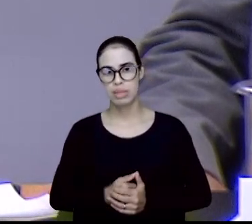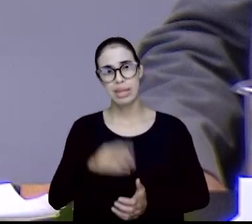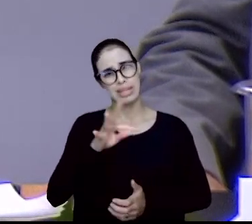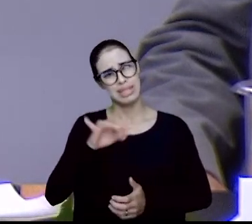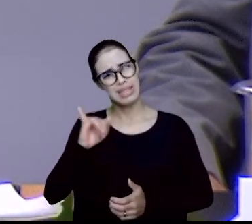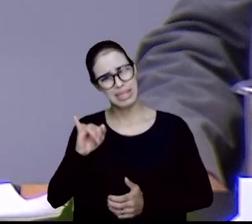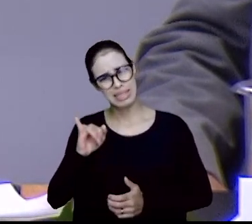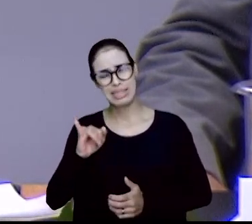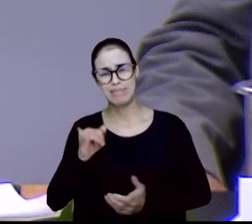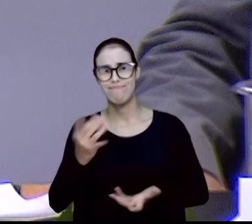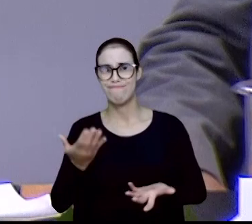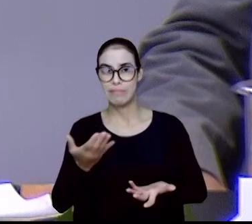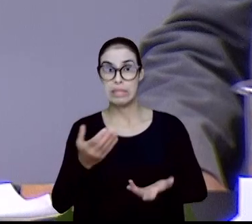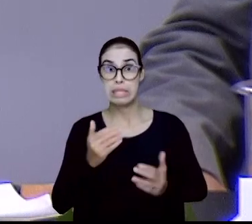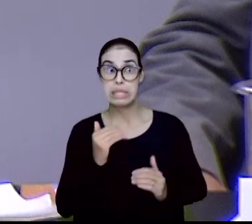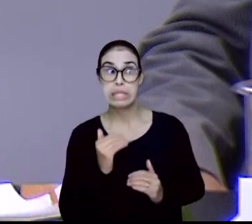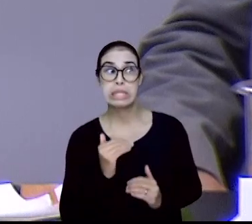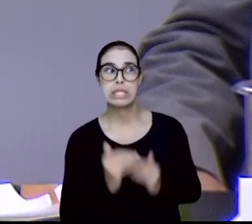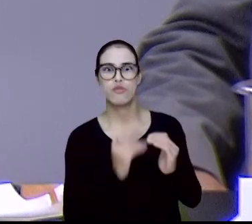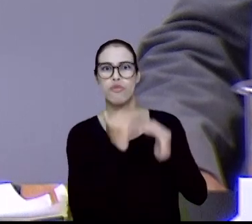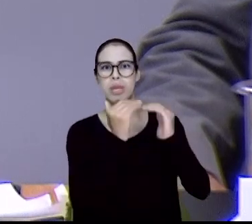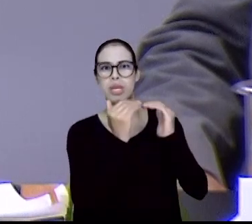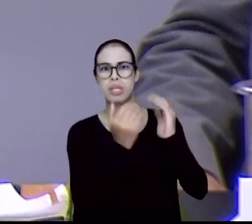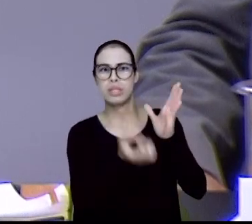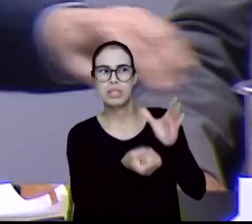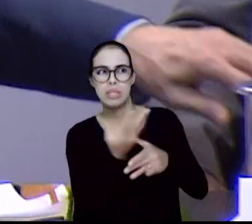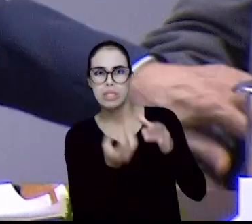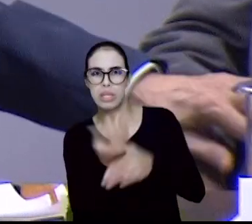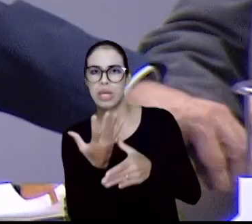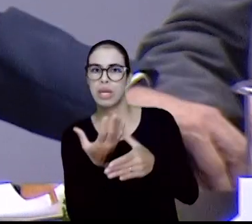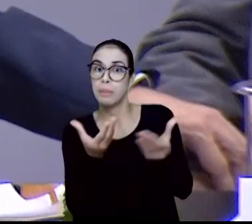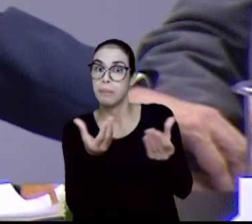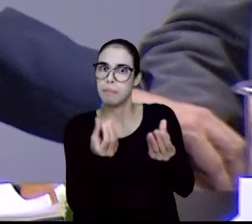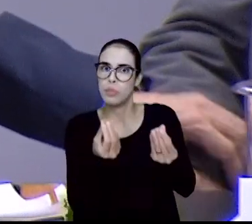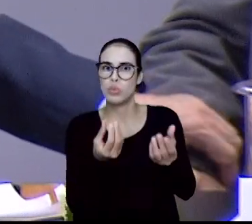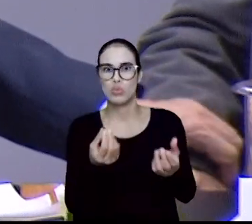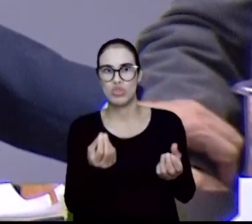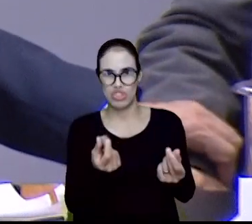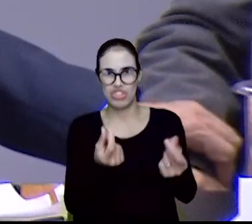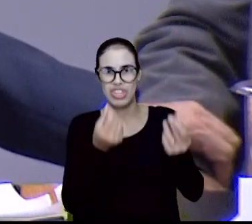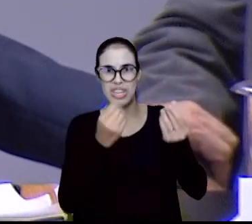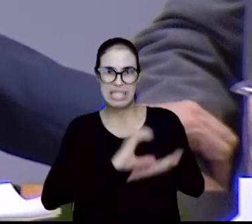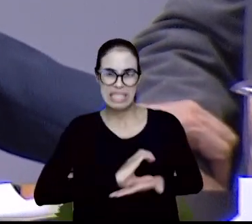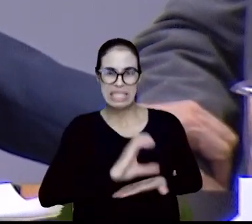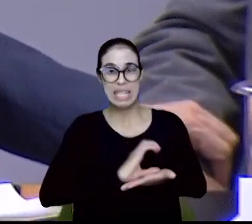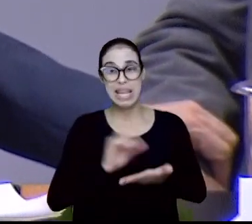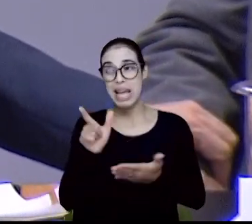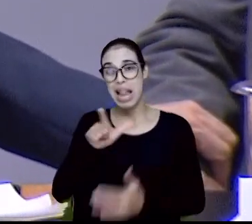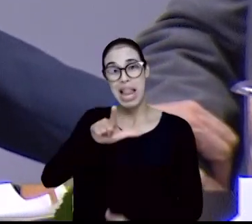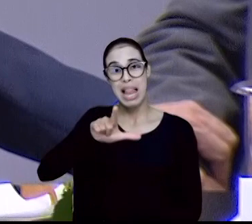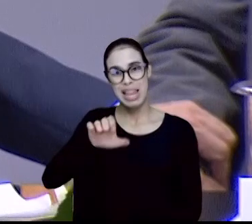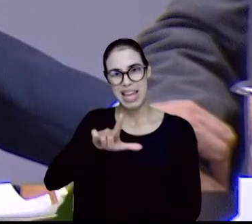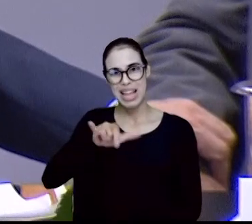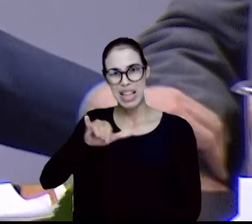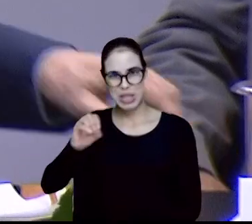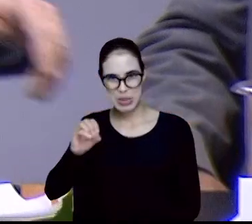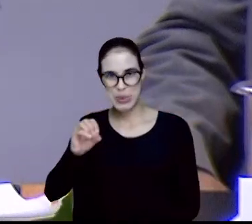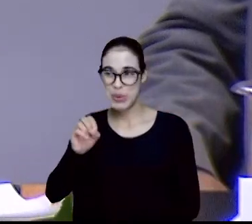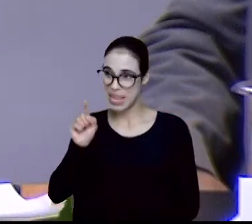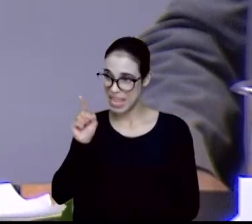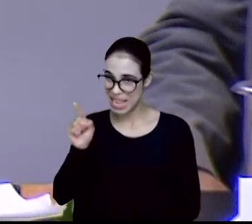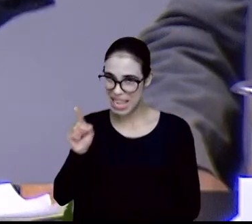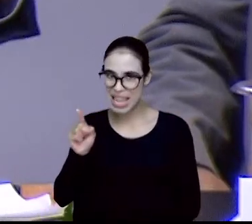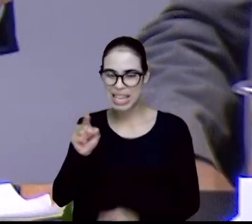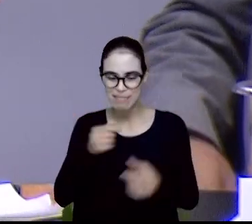dinheiro. Portanto, a gente tem que trabalhar com os recursos que tem. Vira e mexe, eu peço ajuda ao Lélio, que generosamente dá um dinheirinho para o CNJ,